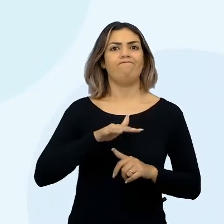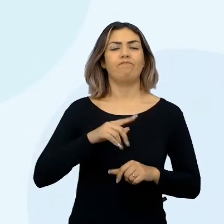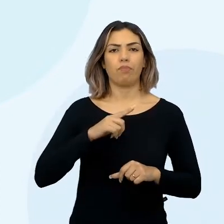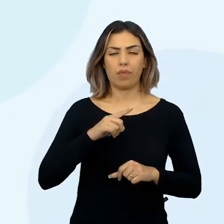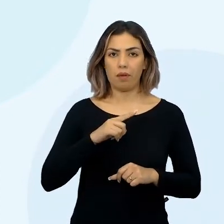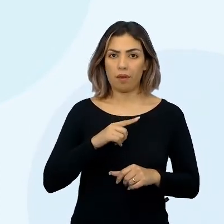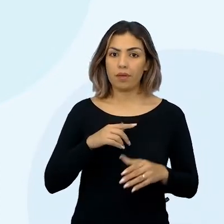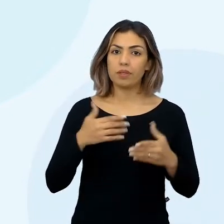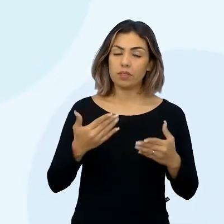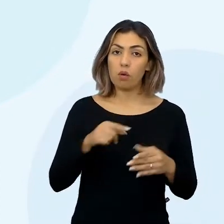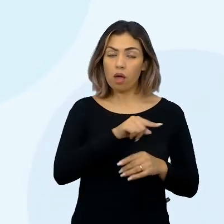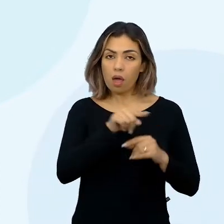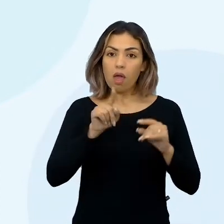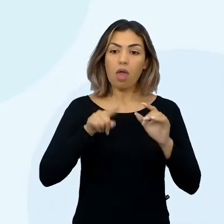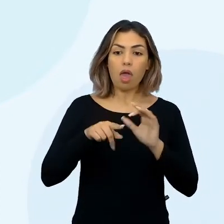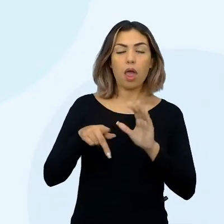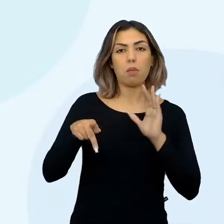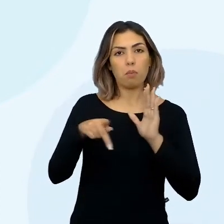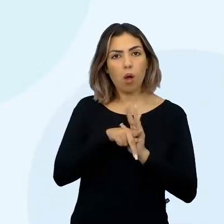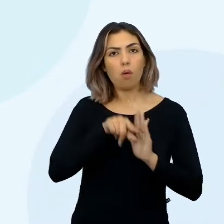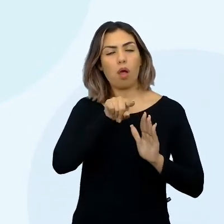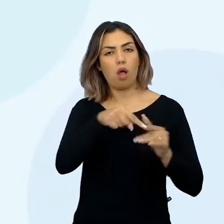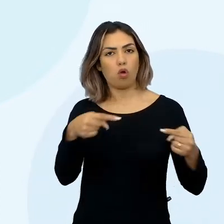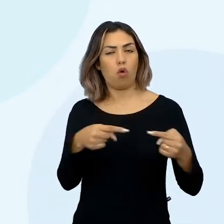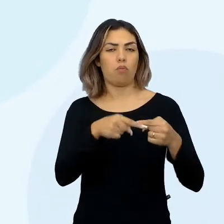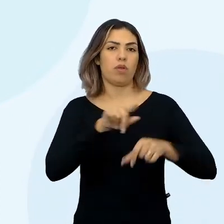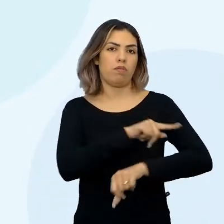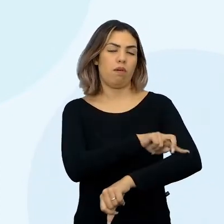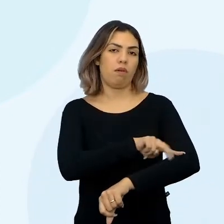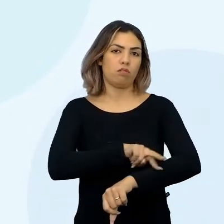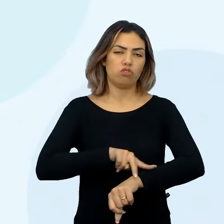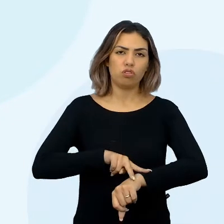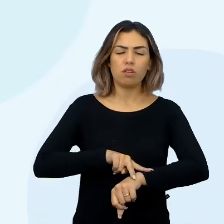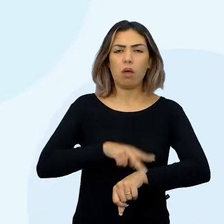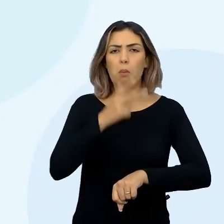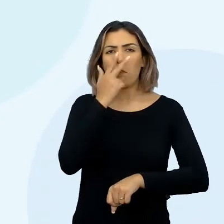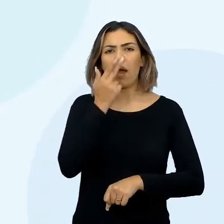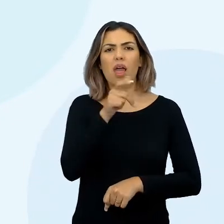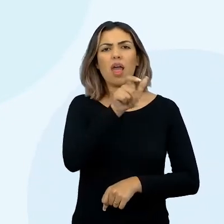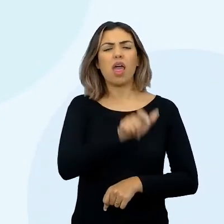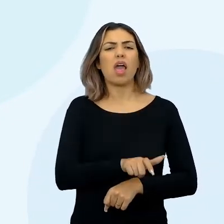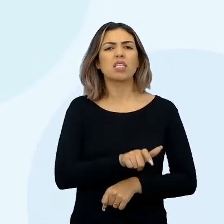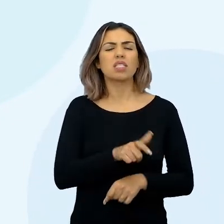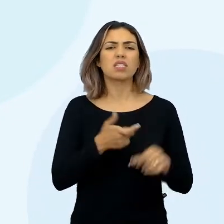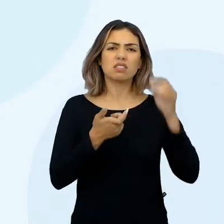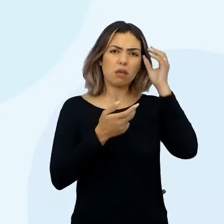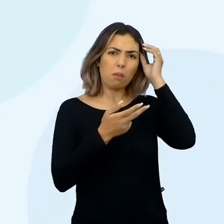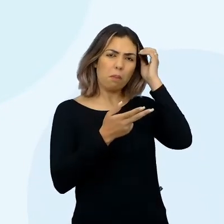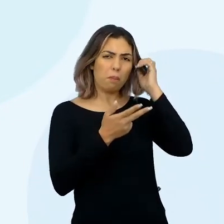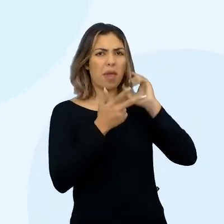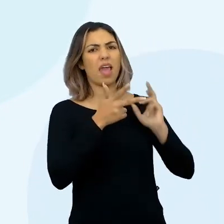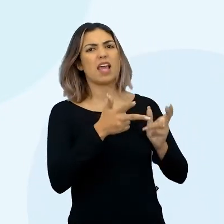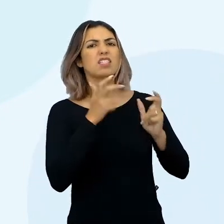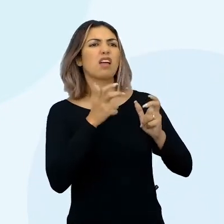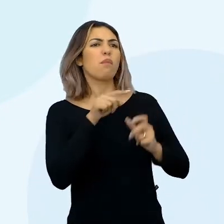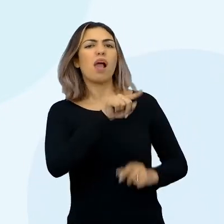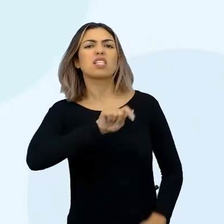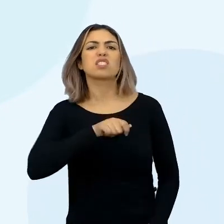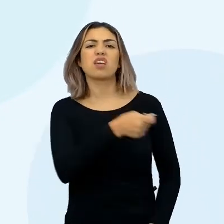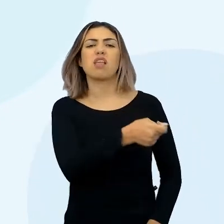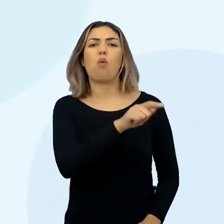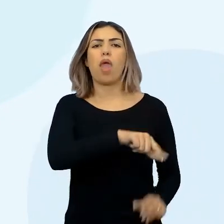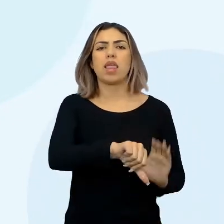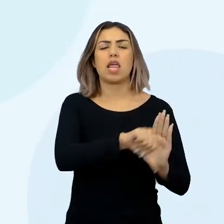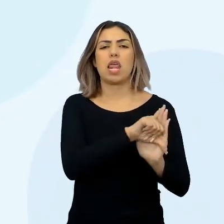nessas pessoas que pertencem a essas etnias, como se elas fossem naturalmente criminosas, né? Então